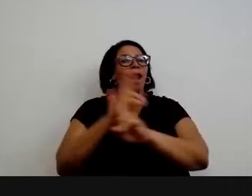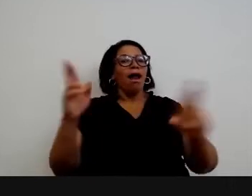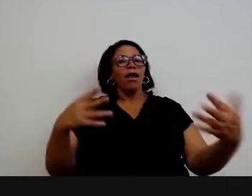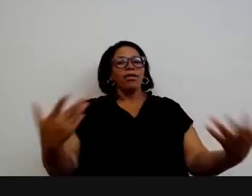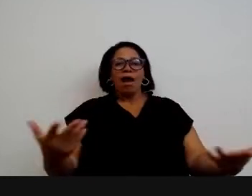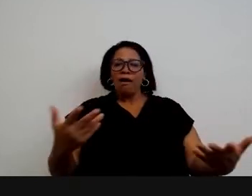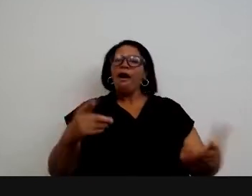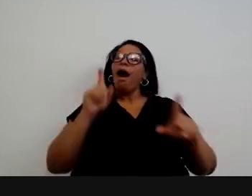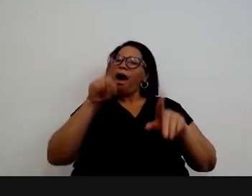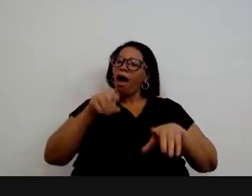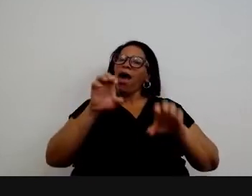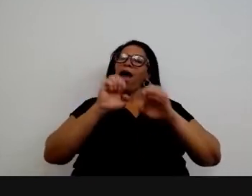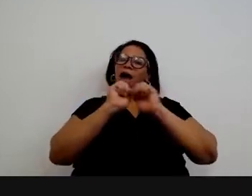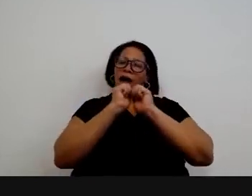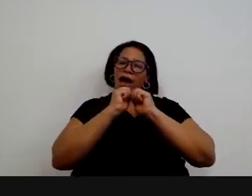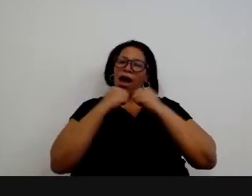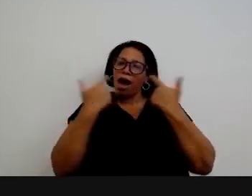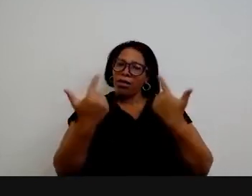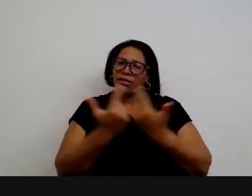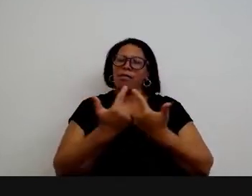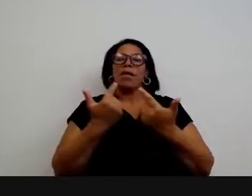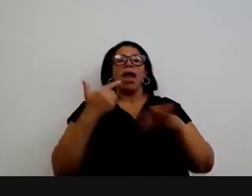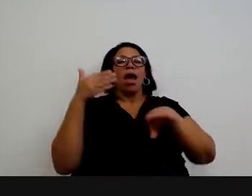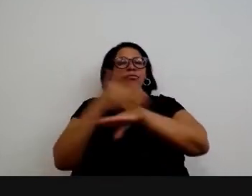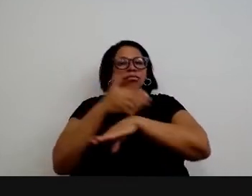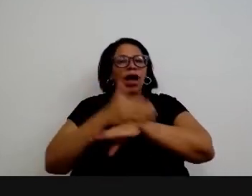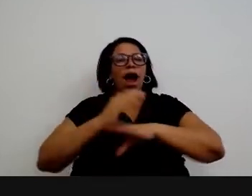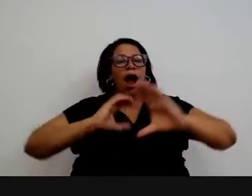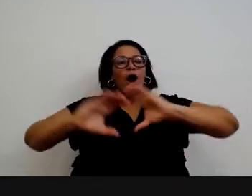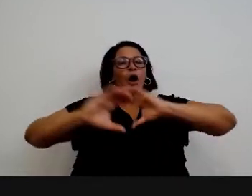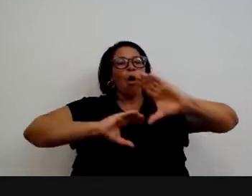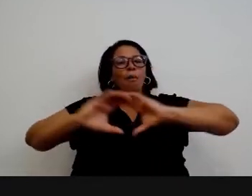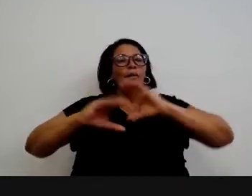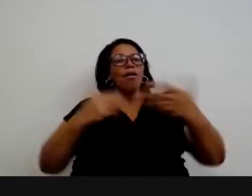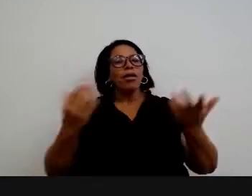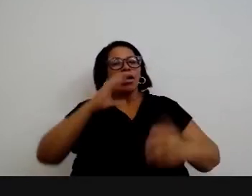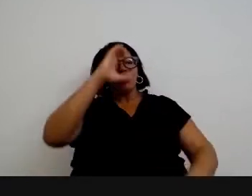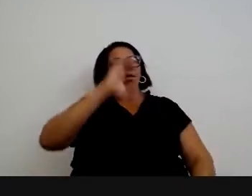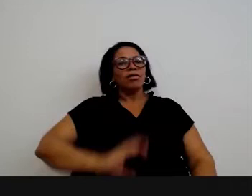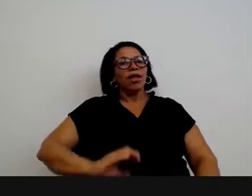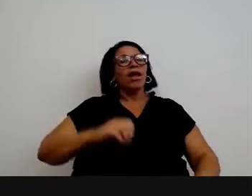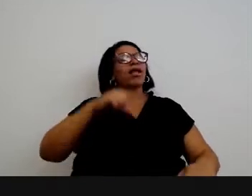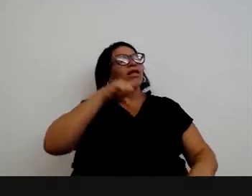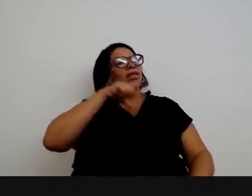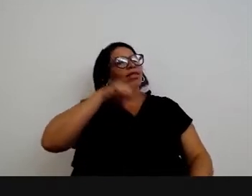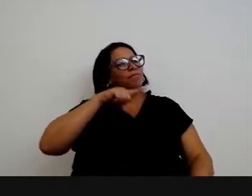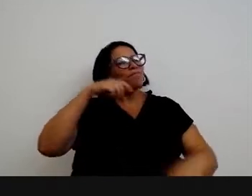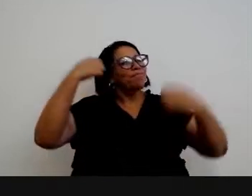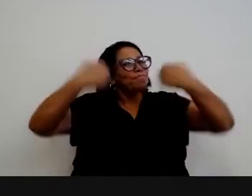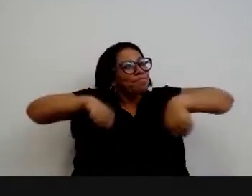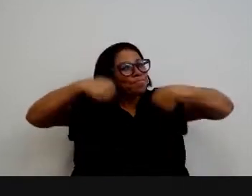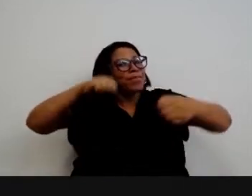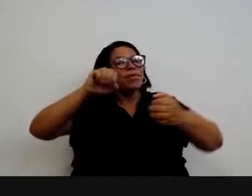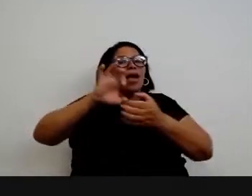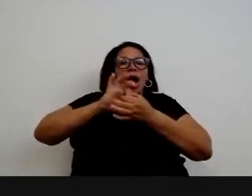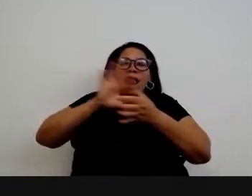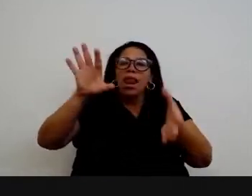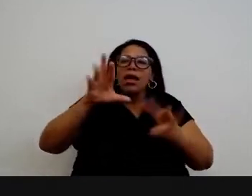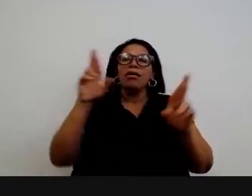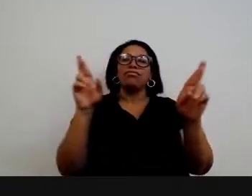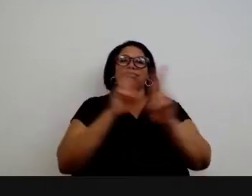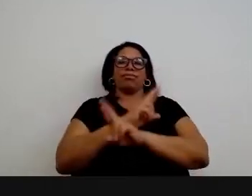sociedade. Esse parlamento que quer participação, que quer comunicação, que quer promoção da cidadania, ele tem que ser democrático nas